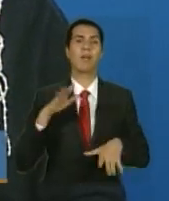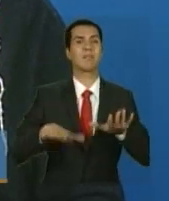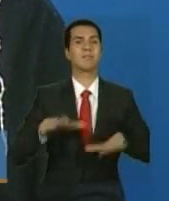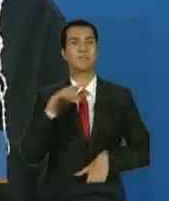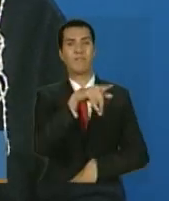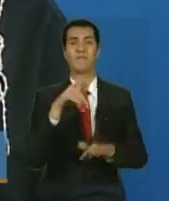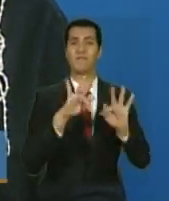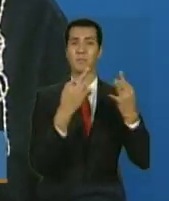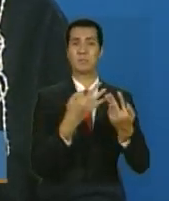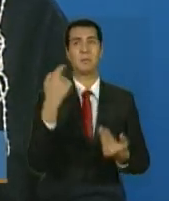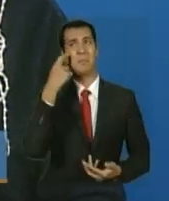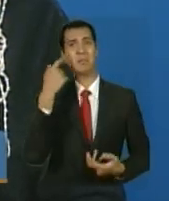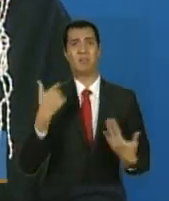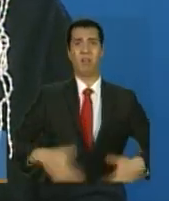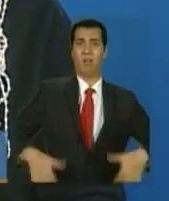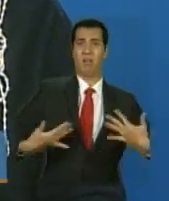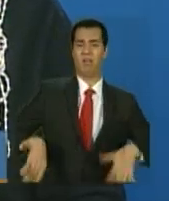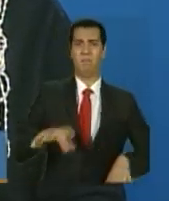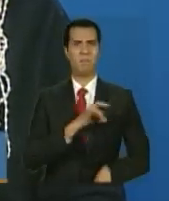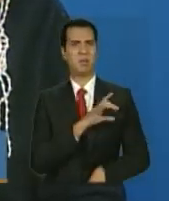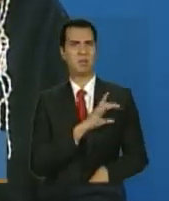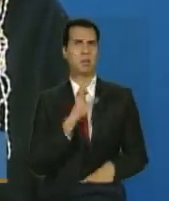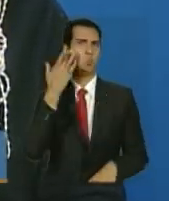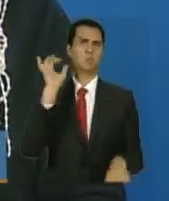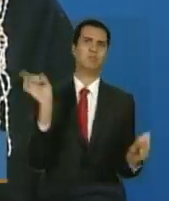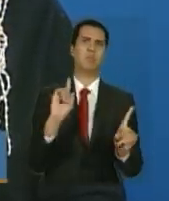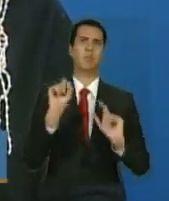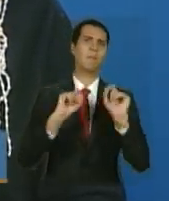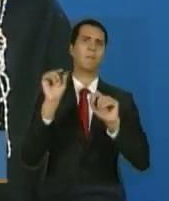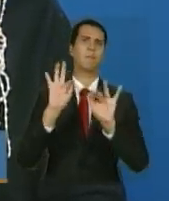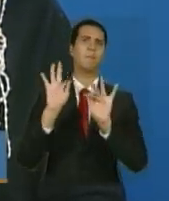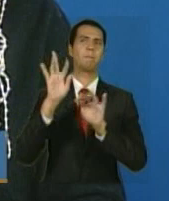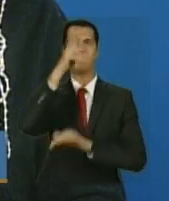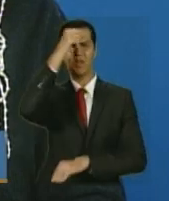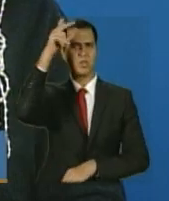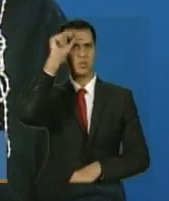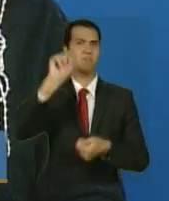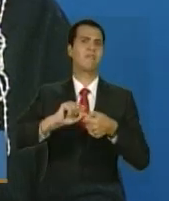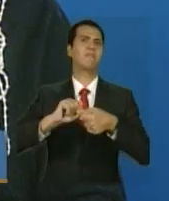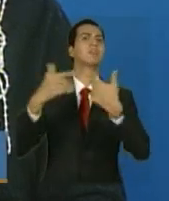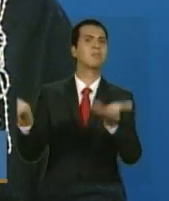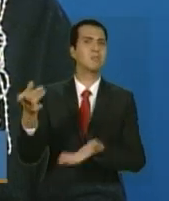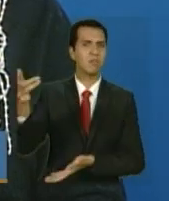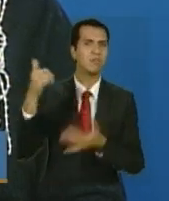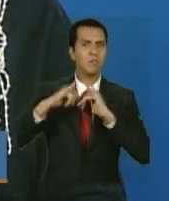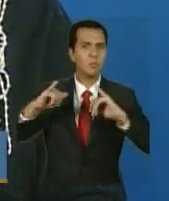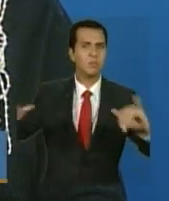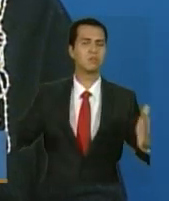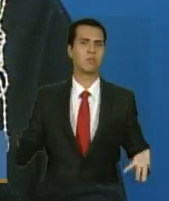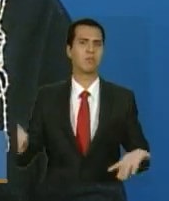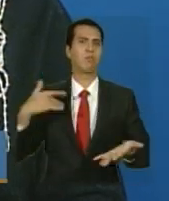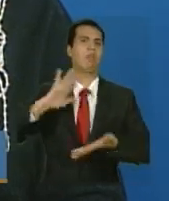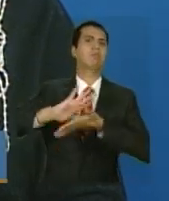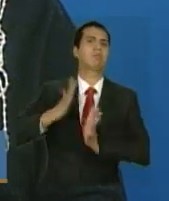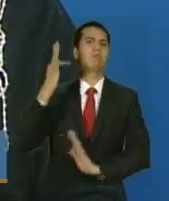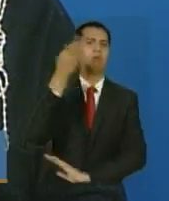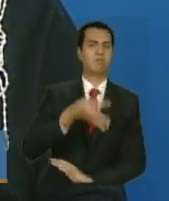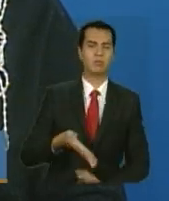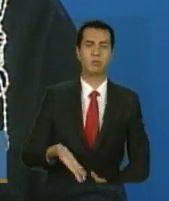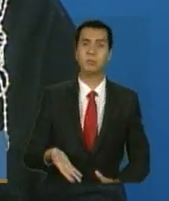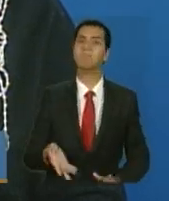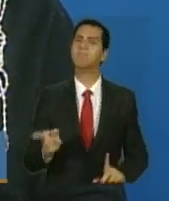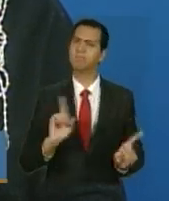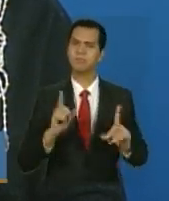ah, eu não sei o que que o município, o que que a prefeitura vai fazer com essas informações. Então, é necessário